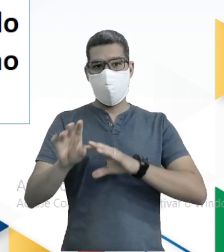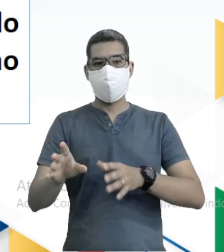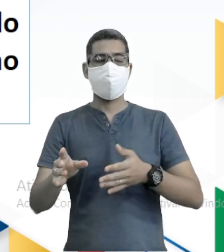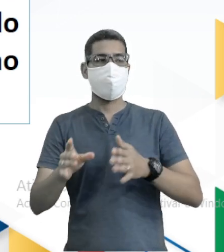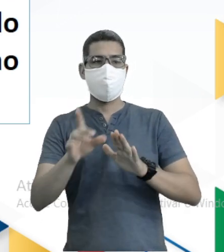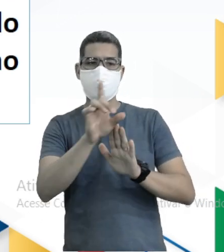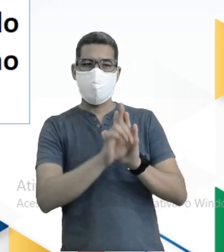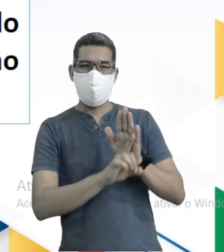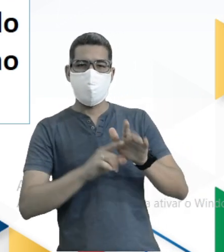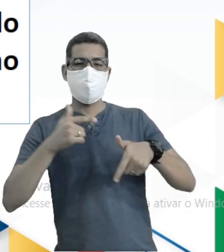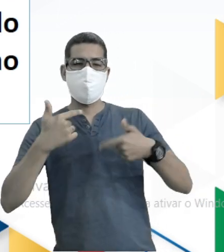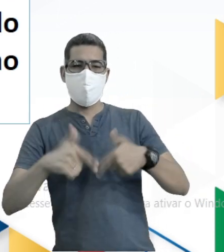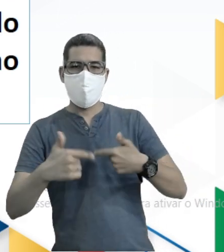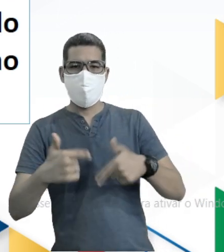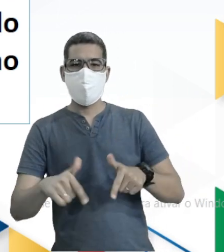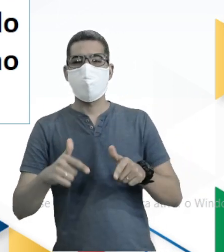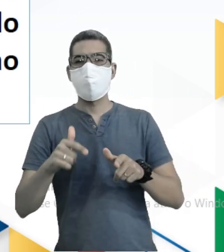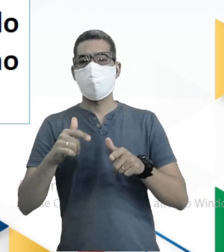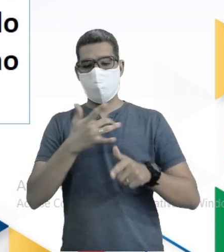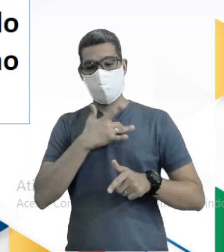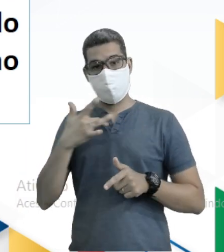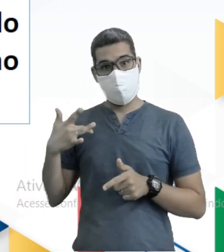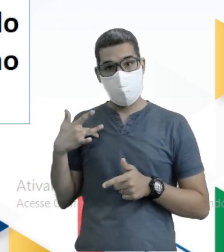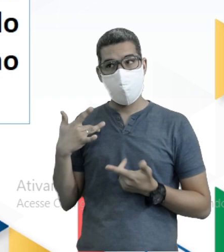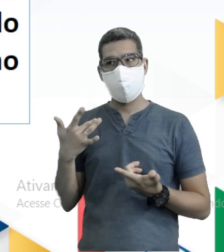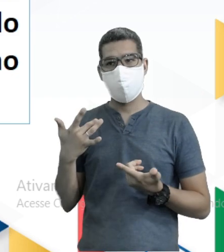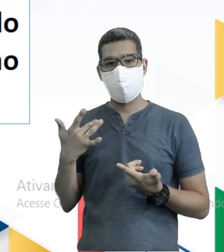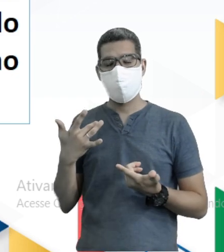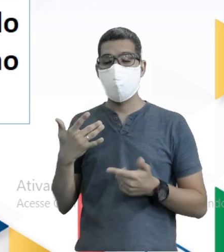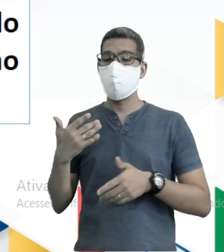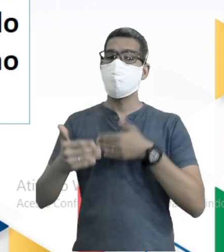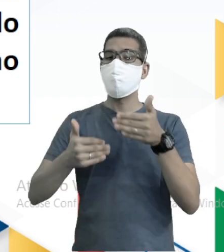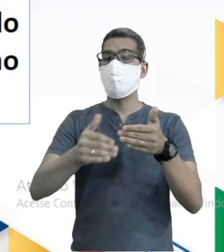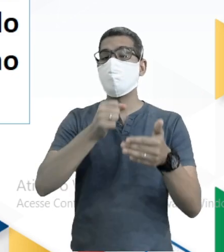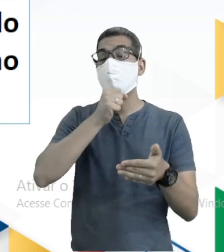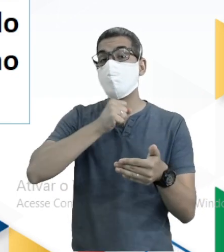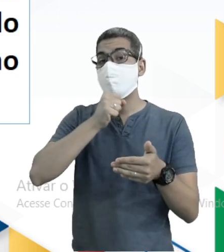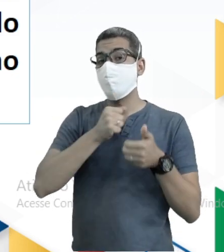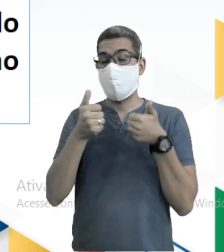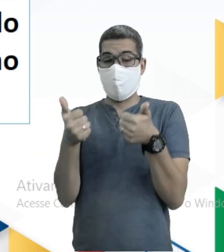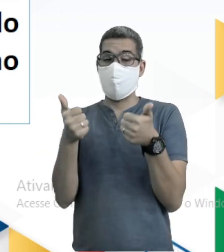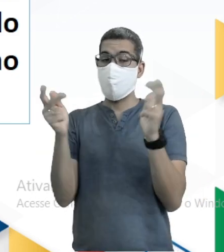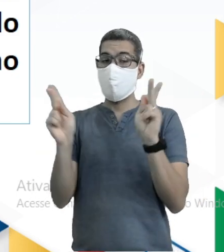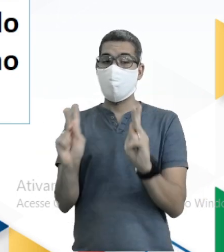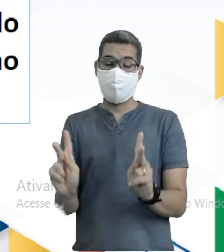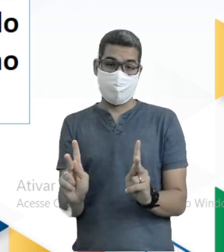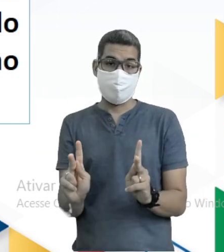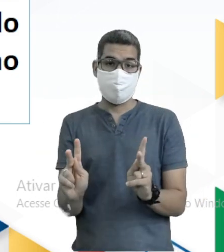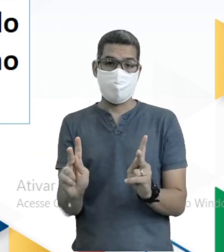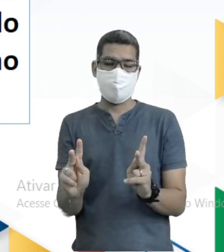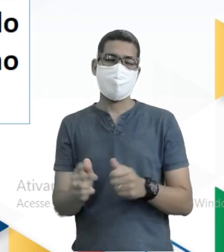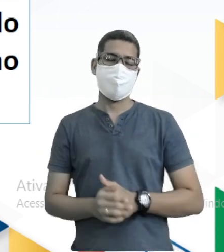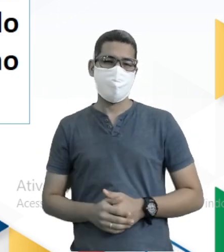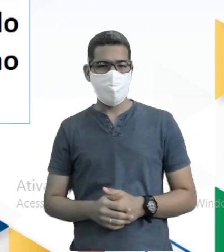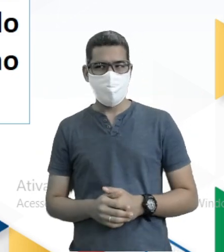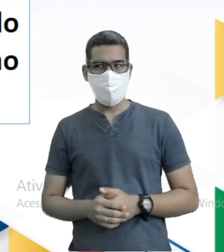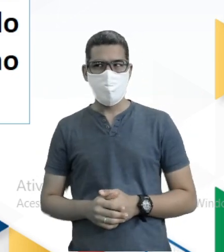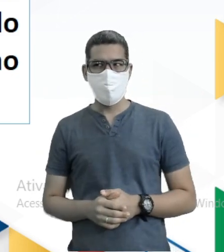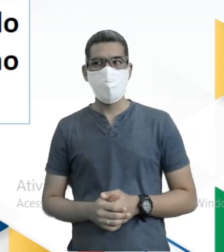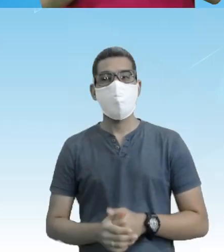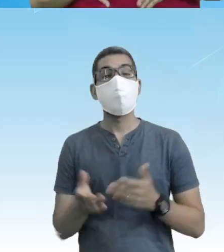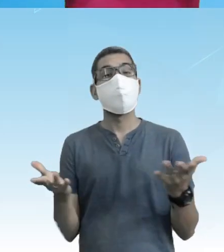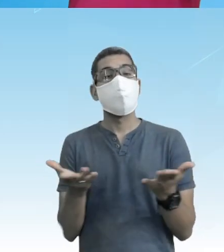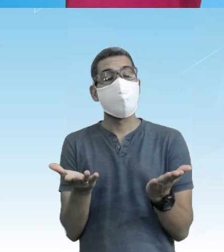ao trabalho, à saúde, a uma velhice tranquila. Então vejam só, na aula de hoje nós